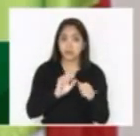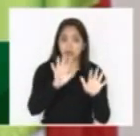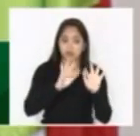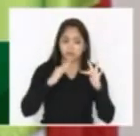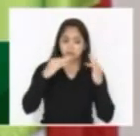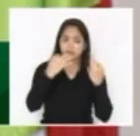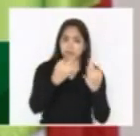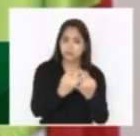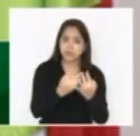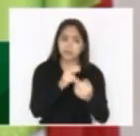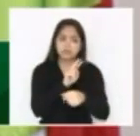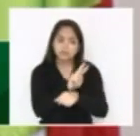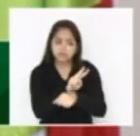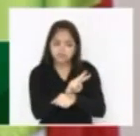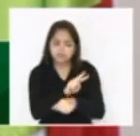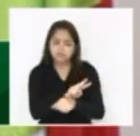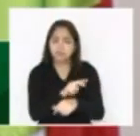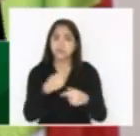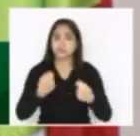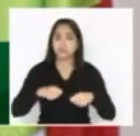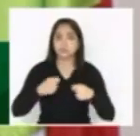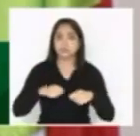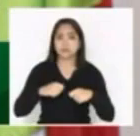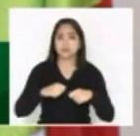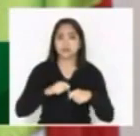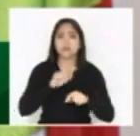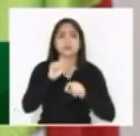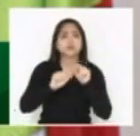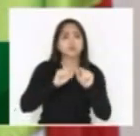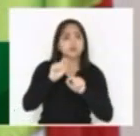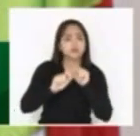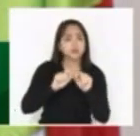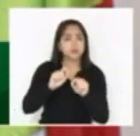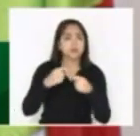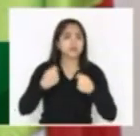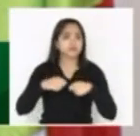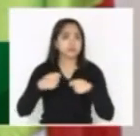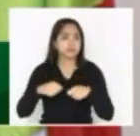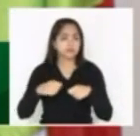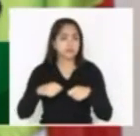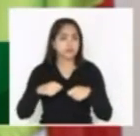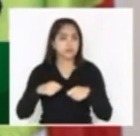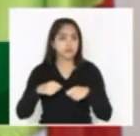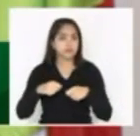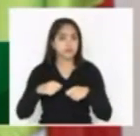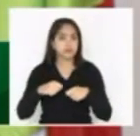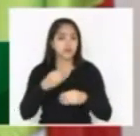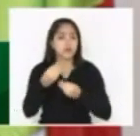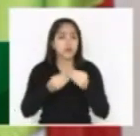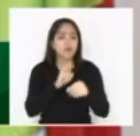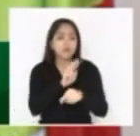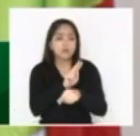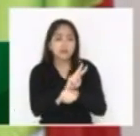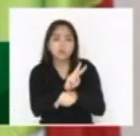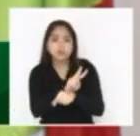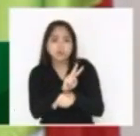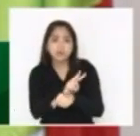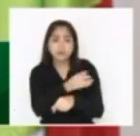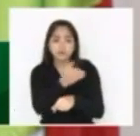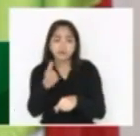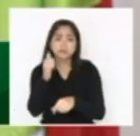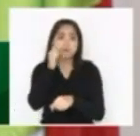seja preservada. Que medidas temos que tomar? Como proteger essas mulheres